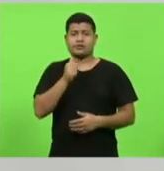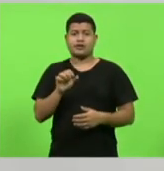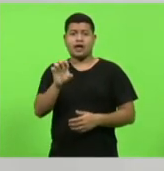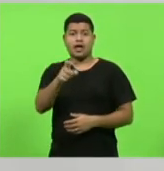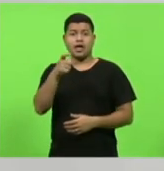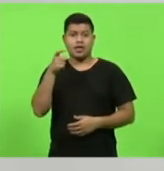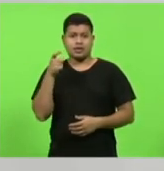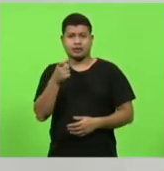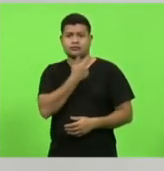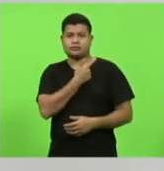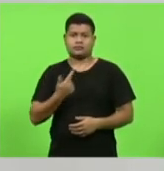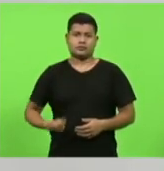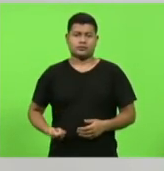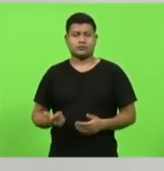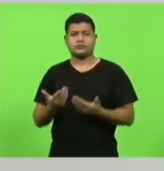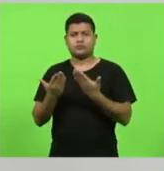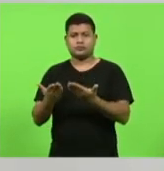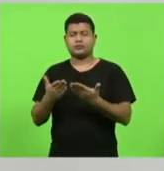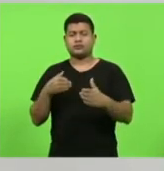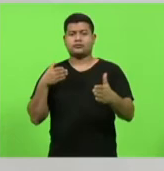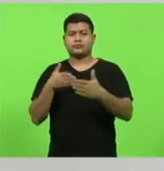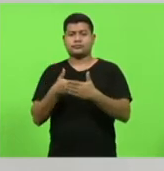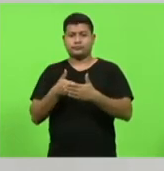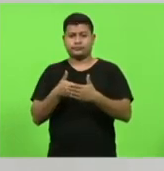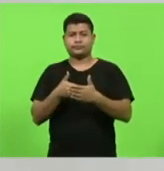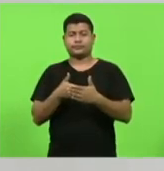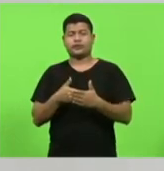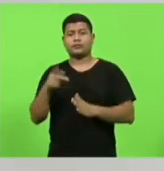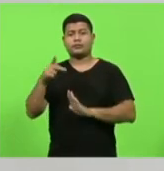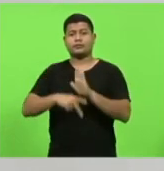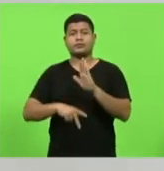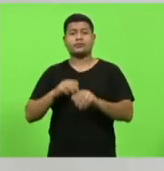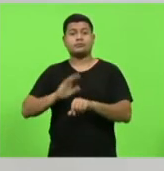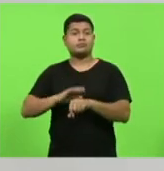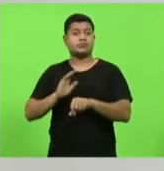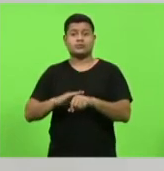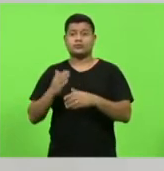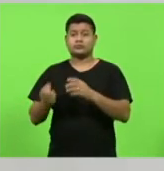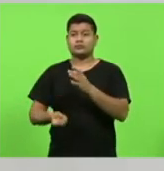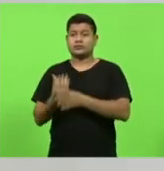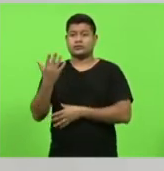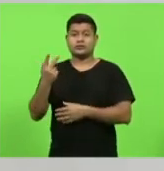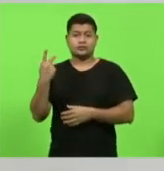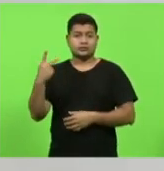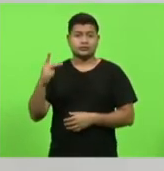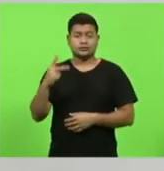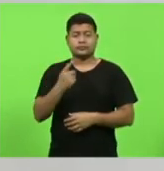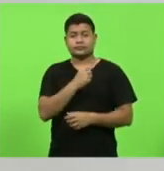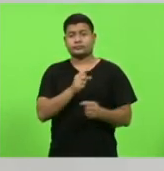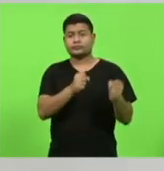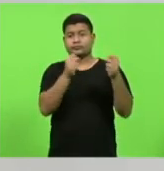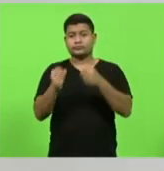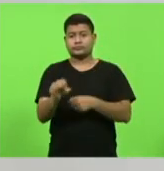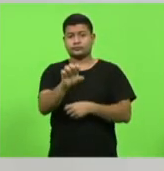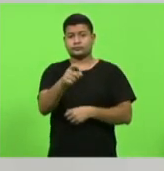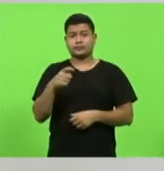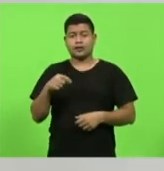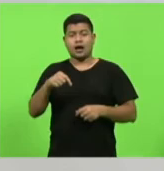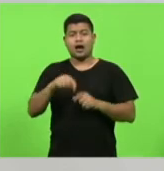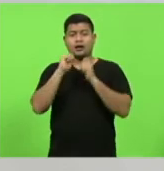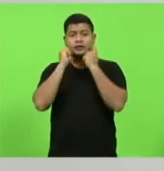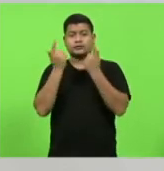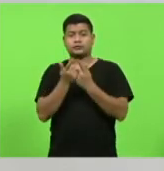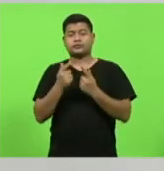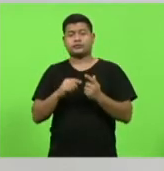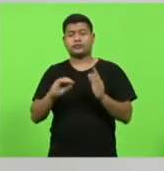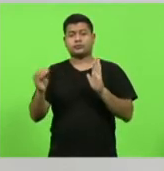em exercício, vetou o projeto, já que era um projeto de origem do Executivo E o que a Assembleia fez foi apenas dizer na